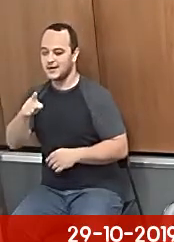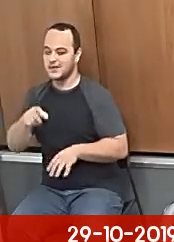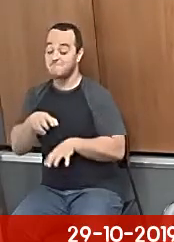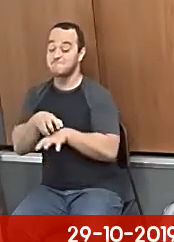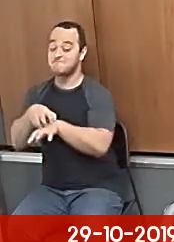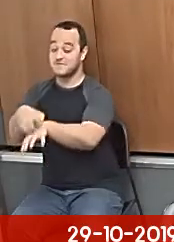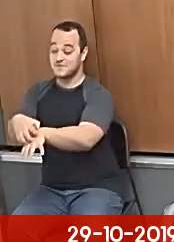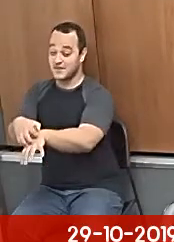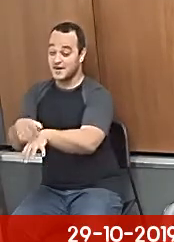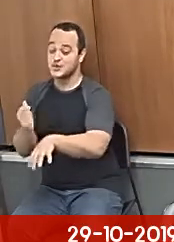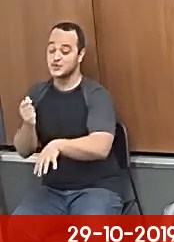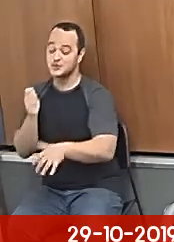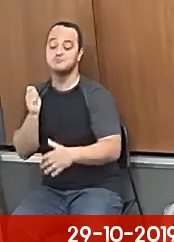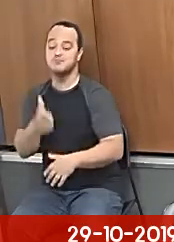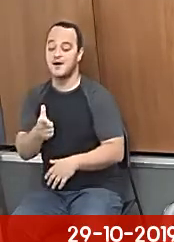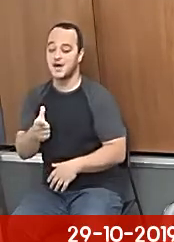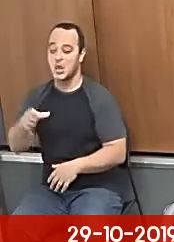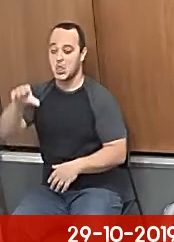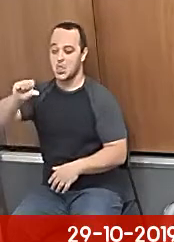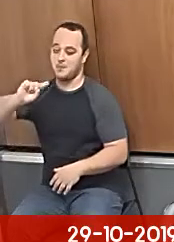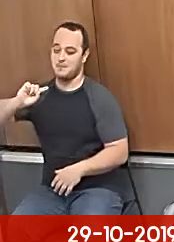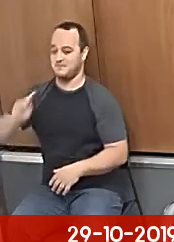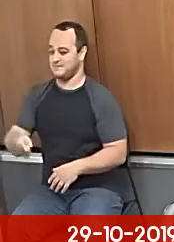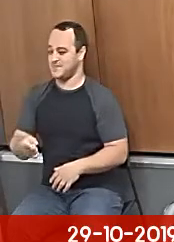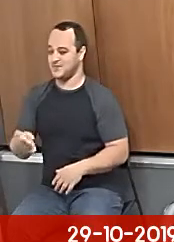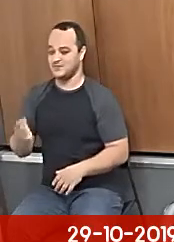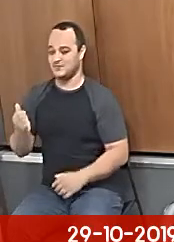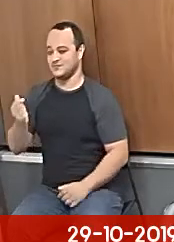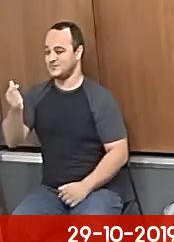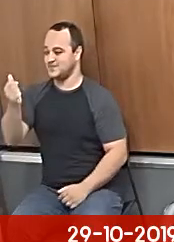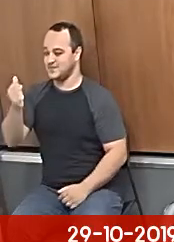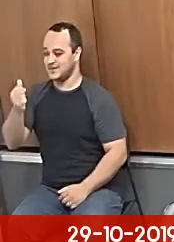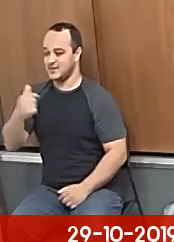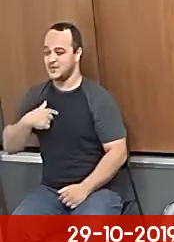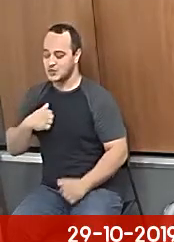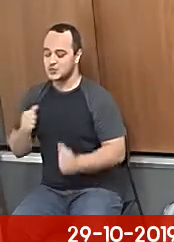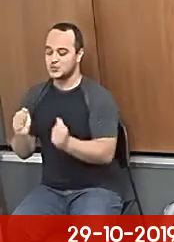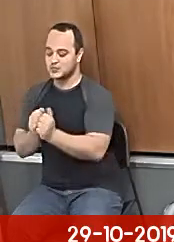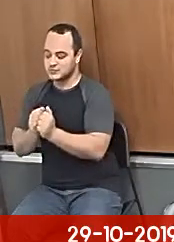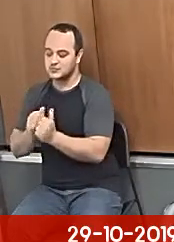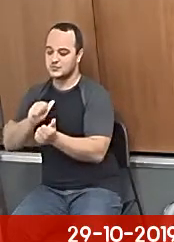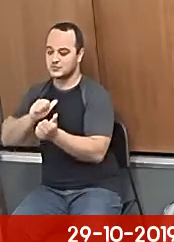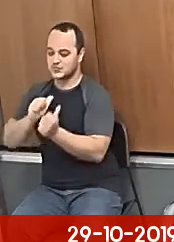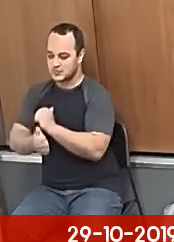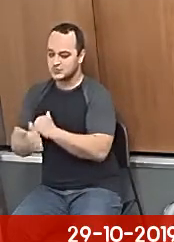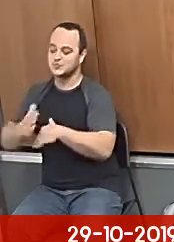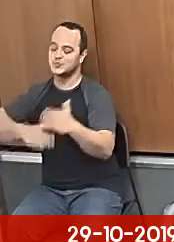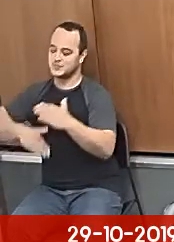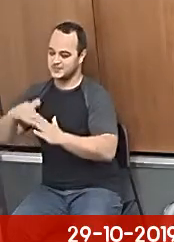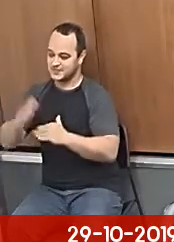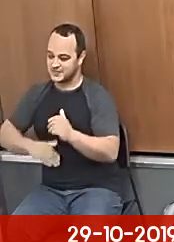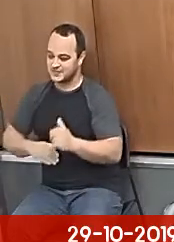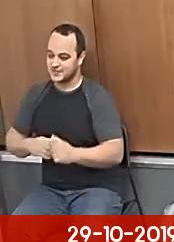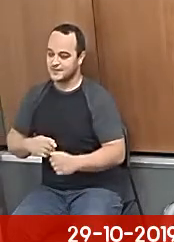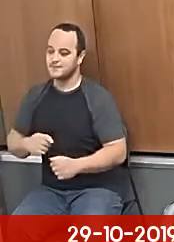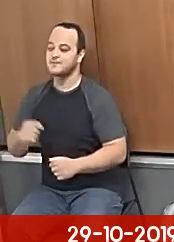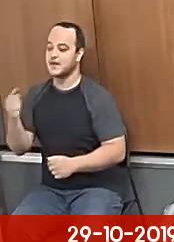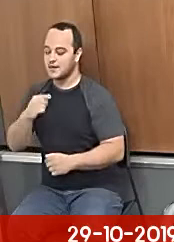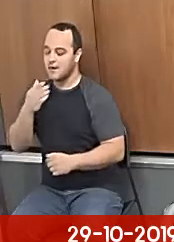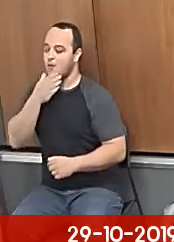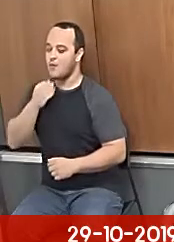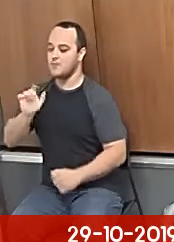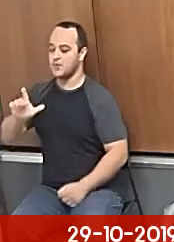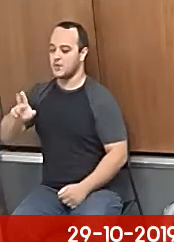custa R$ 9.000 para eu levar os atletas. E quem me ajudou a conseguir esse dinheiro foi o